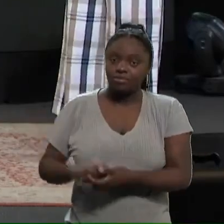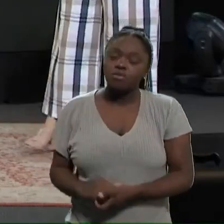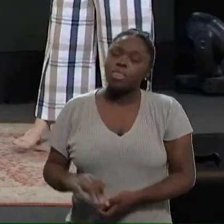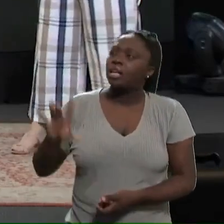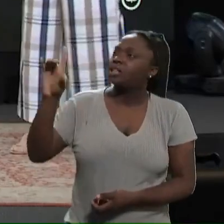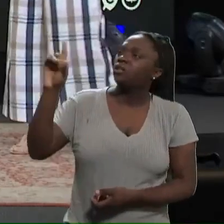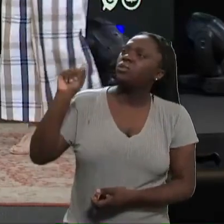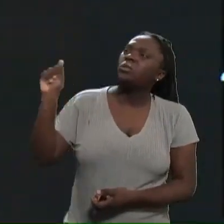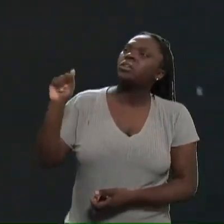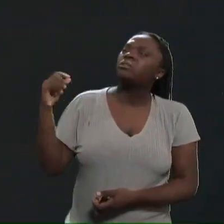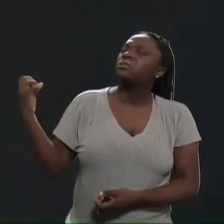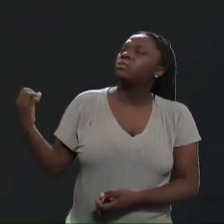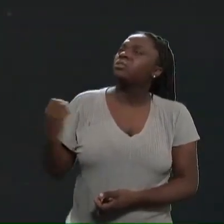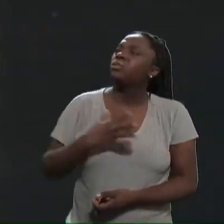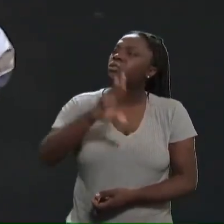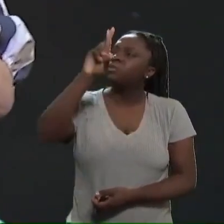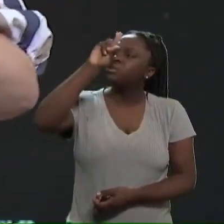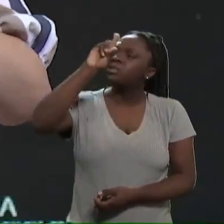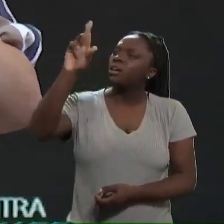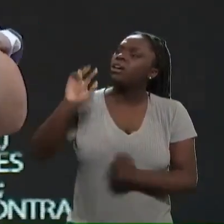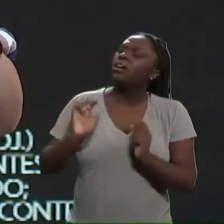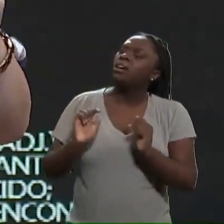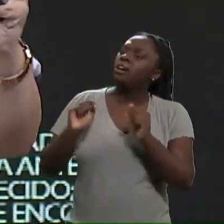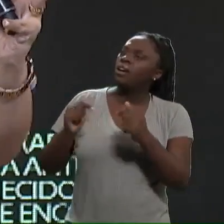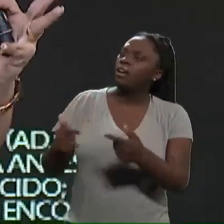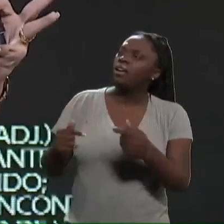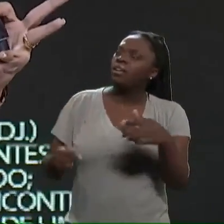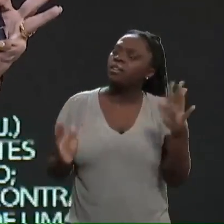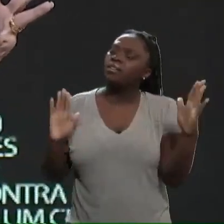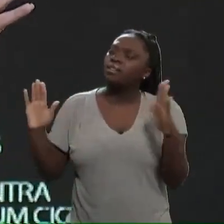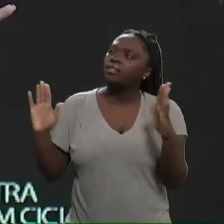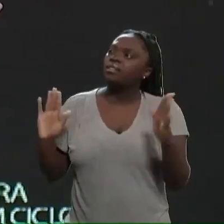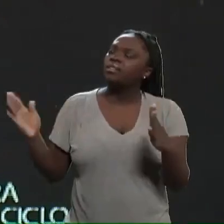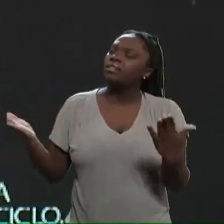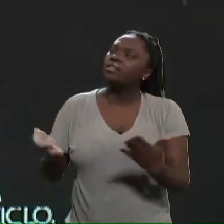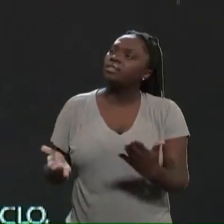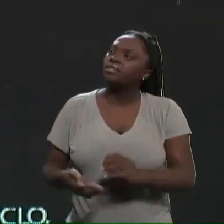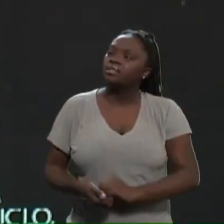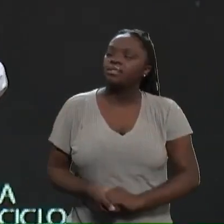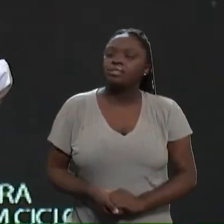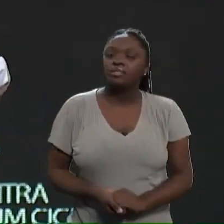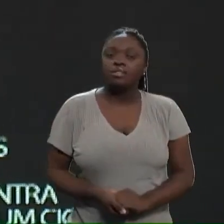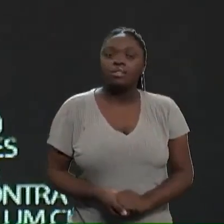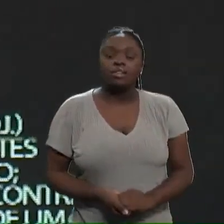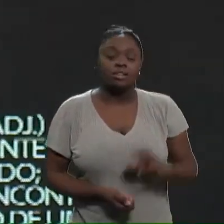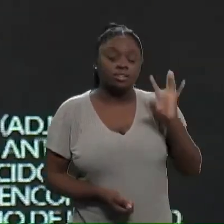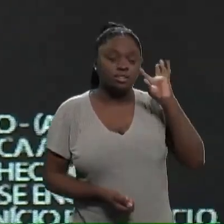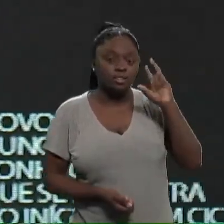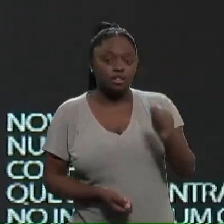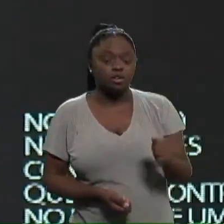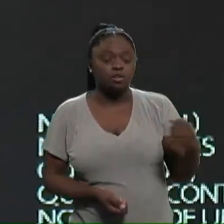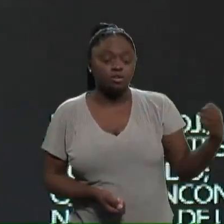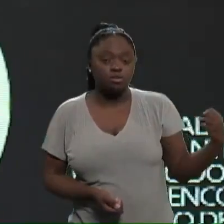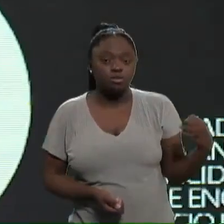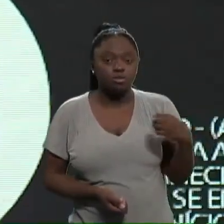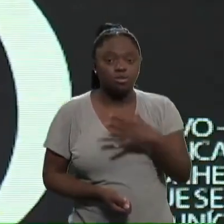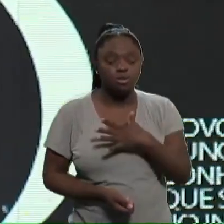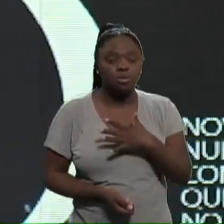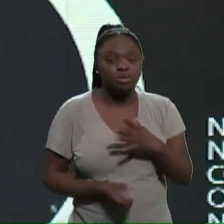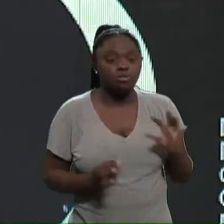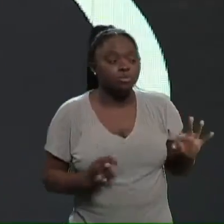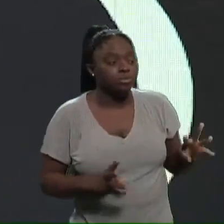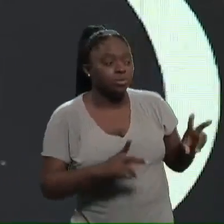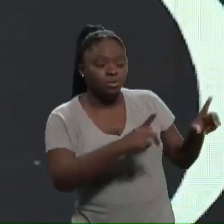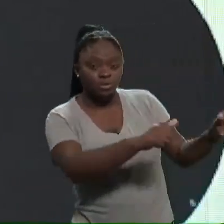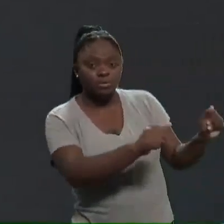o que é o novo que o Senhor está fazendo nesse tempo? E nós tratamos o novo como coletivo, quando